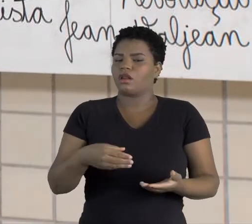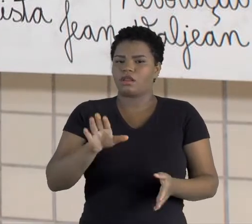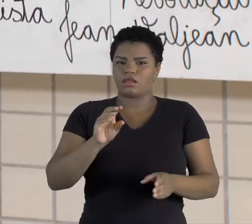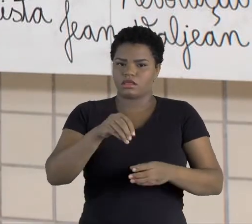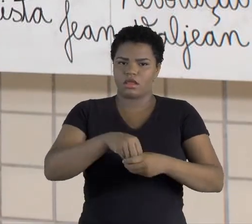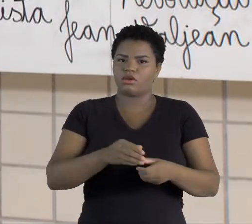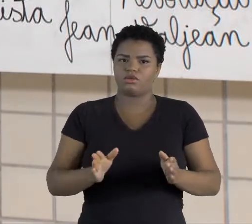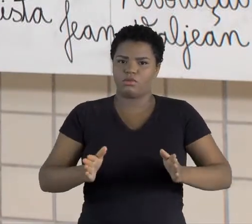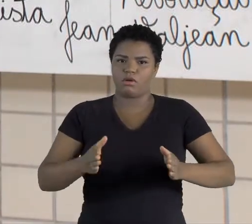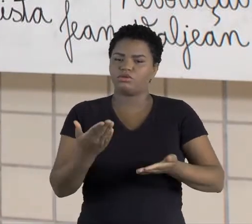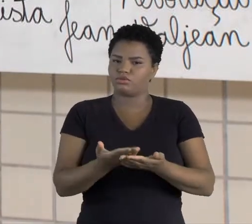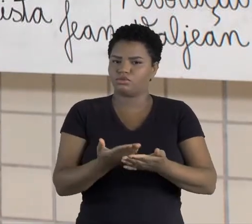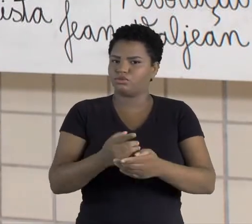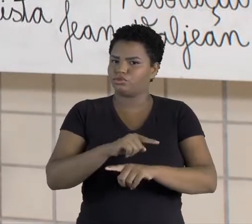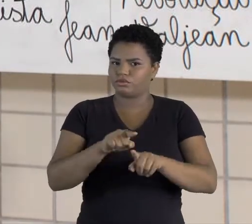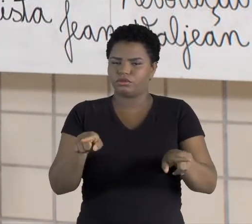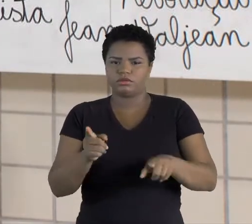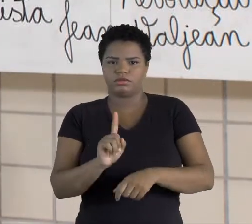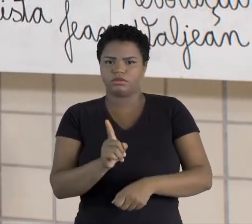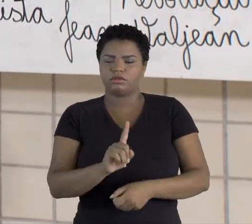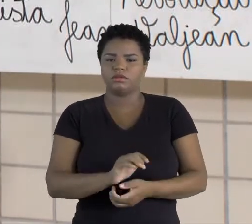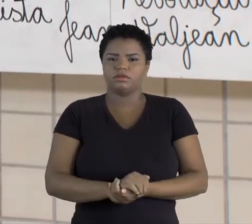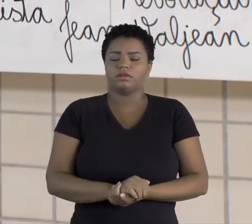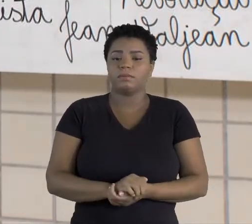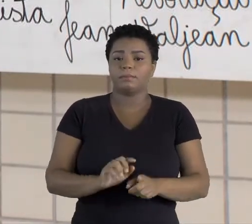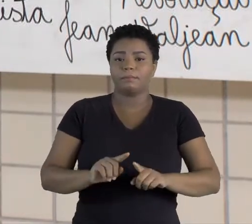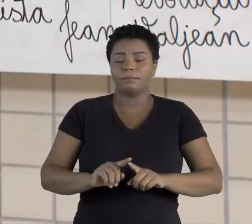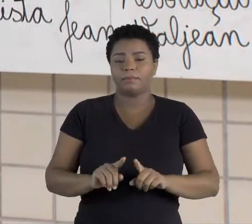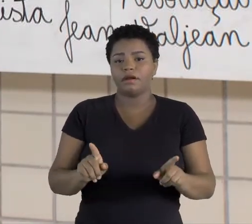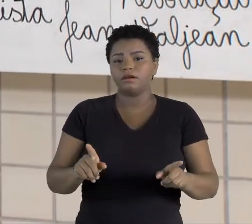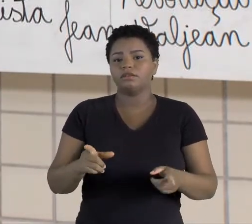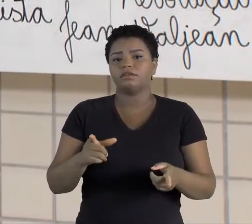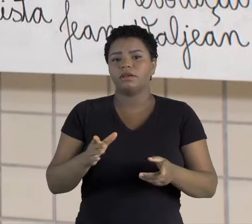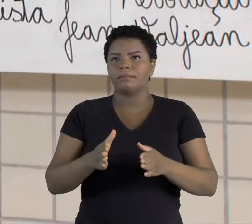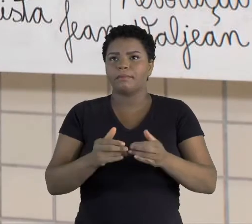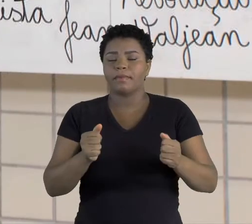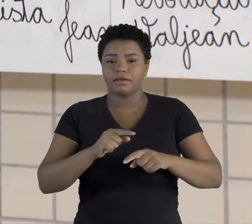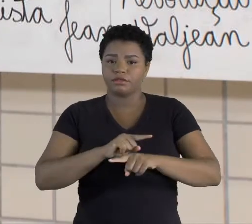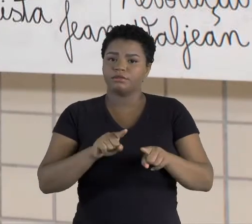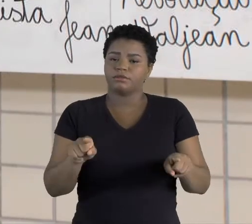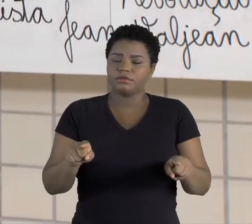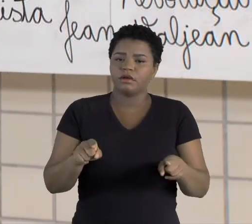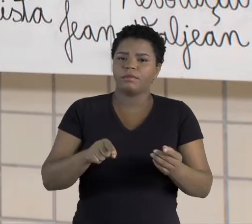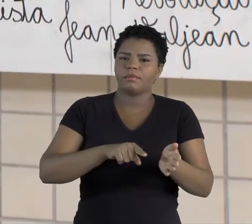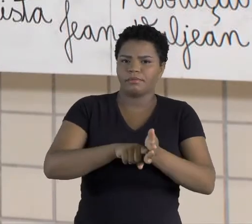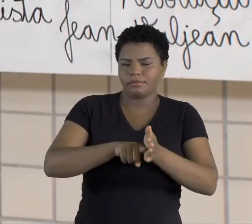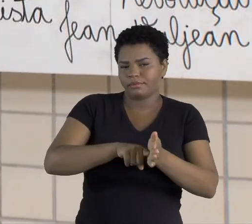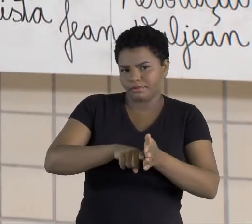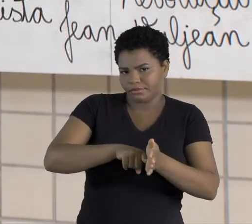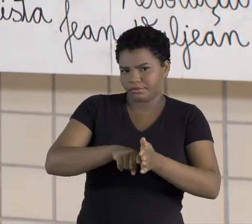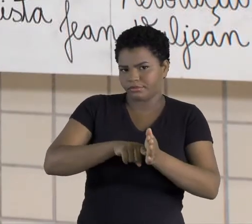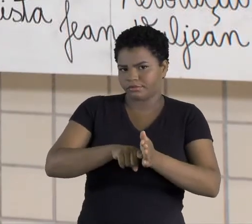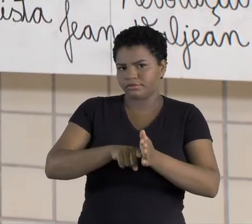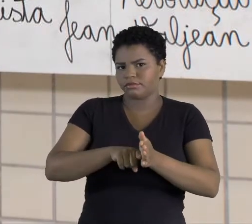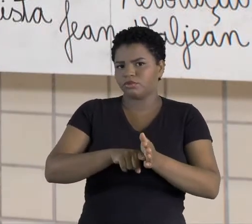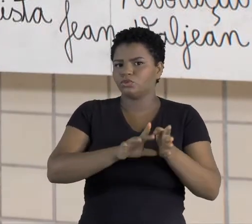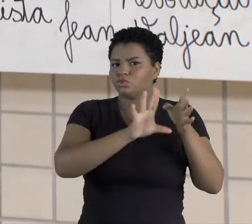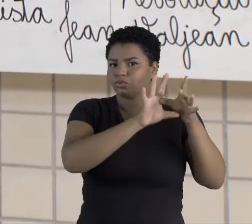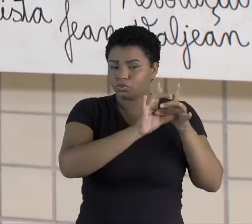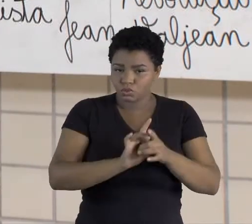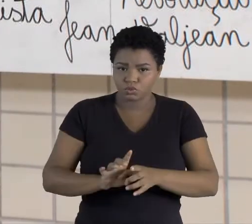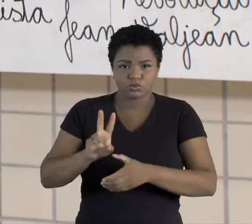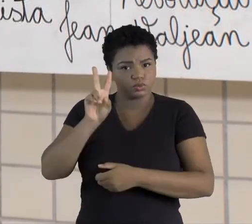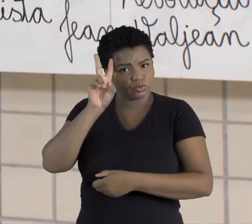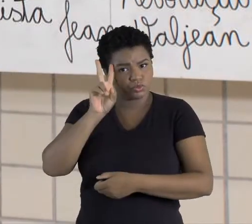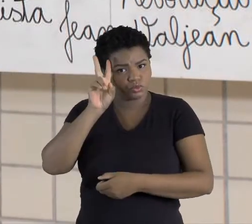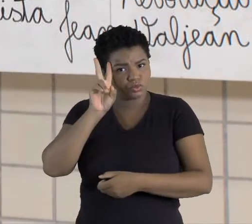vocês. Mas o que está foi a questão que pede para vocês pesquisarem o contexto histórico em que